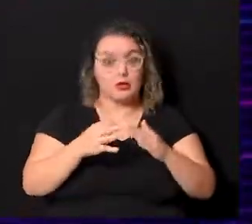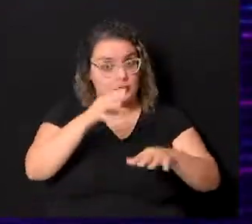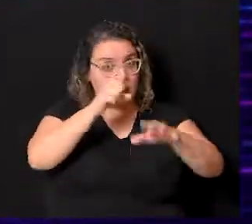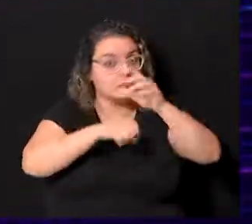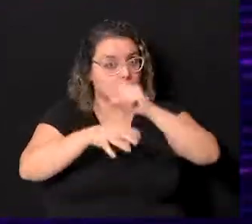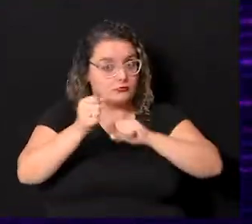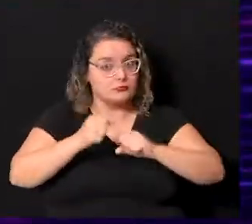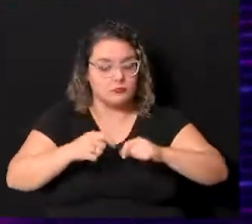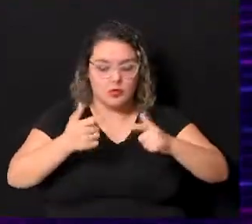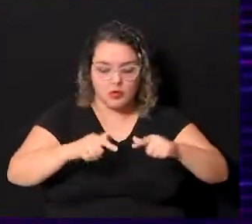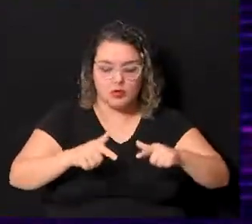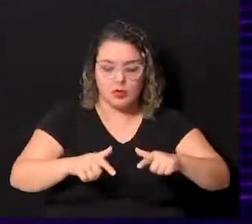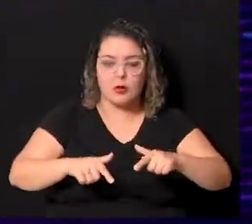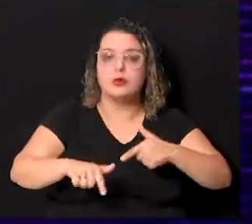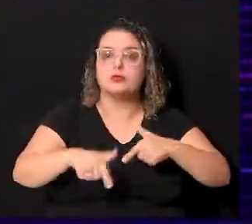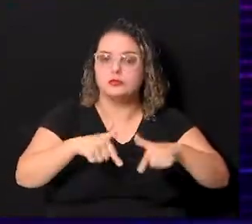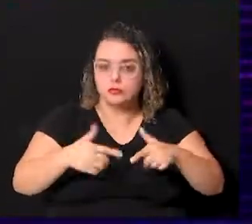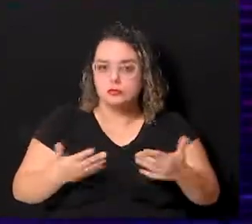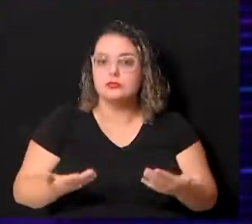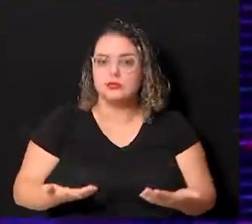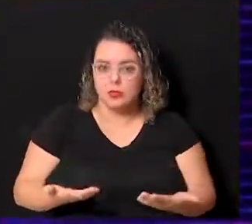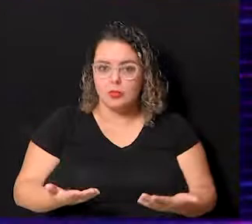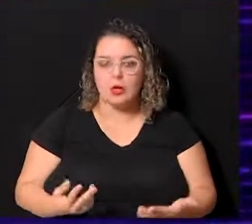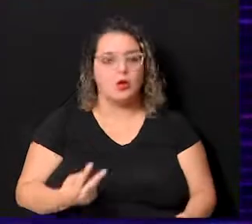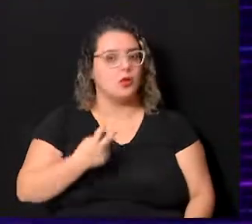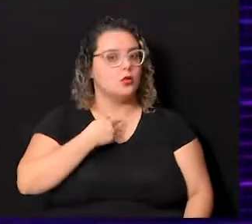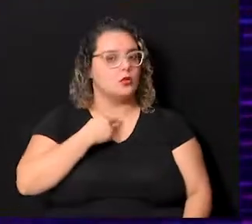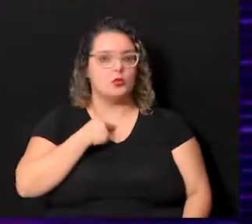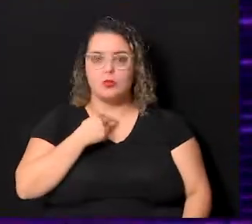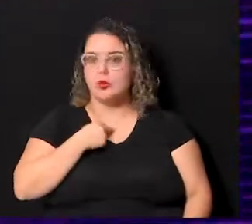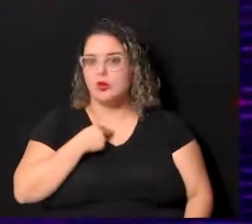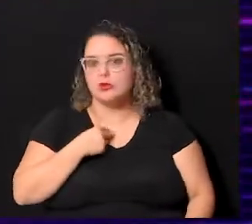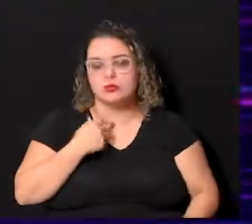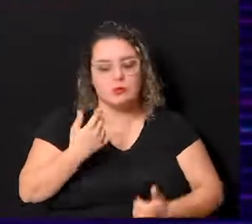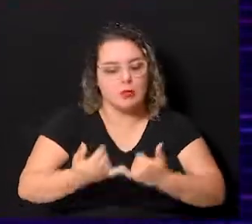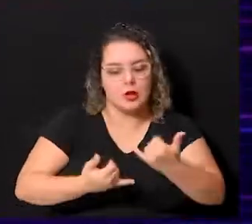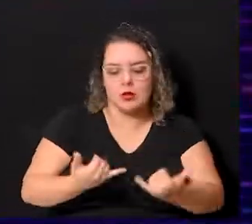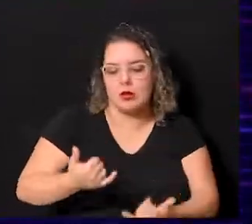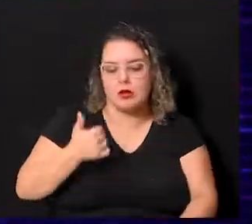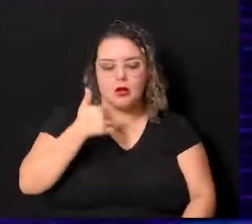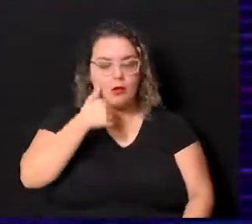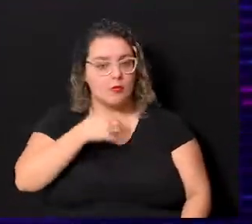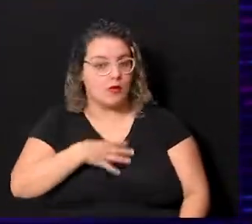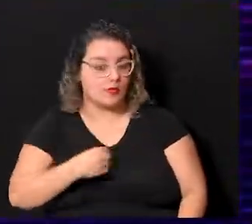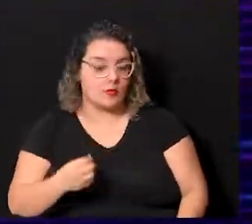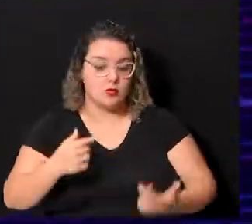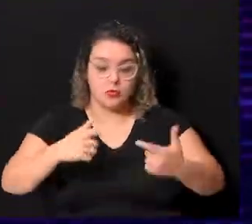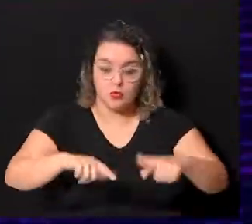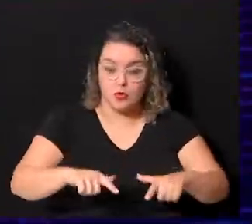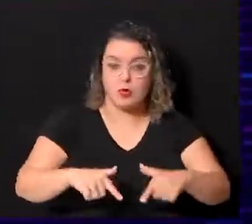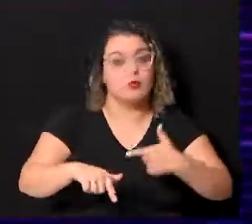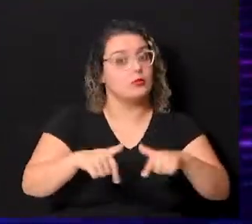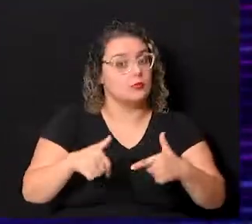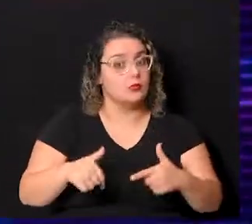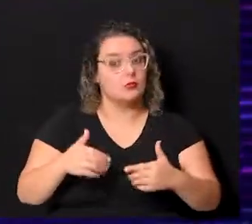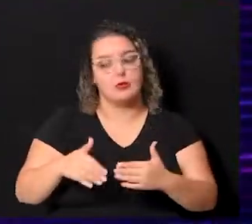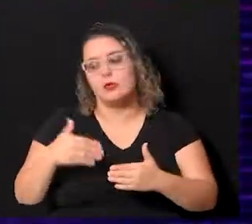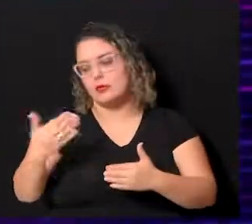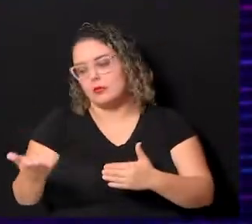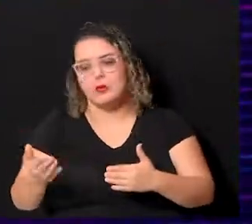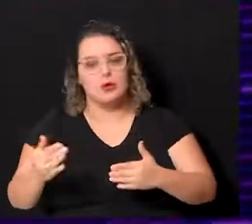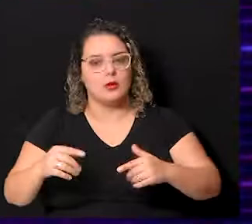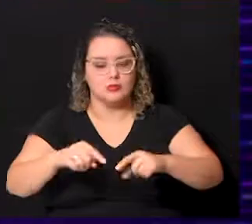aprender isso. O meu espaço de trabalho é meu espaço de trabalho, eu não posso brincar com a minha filha aqui no computador onde eu trabalho, tal. Vou brincar lá